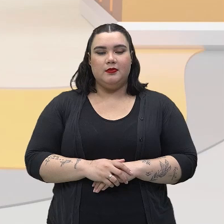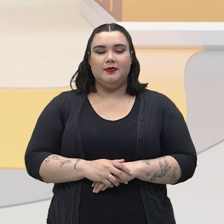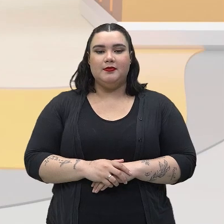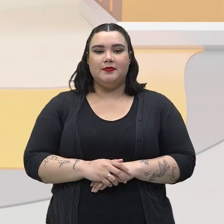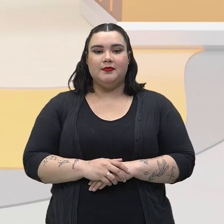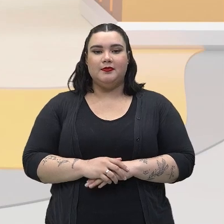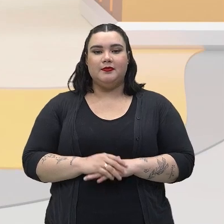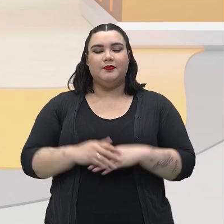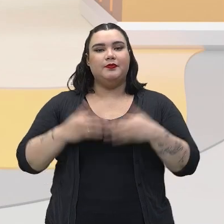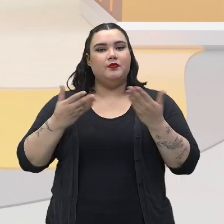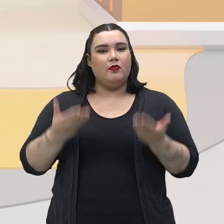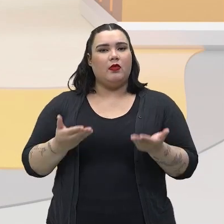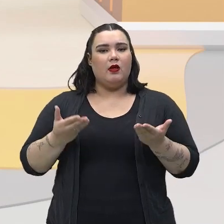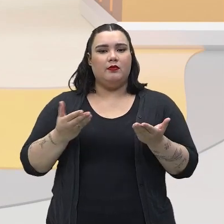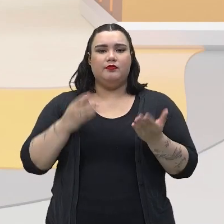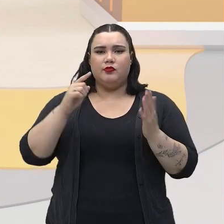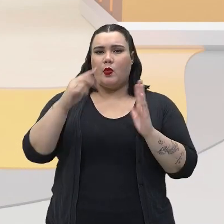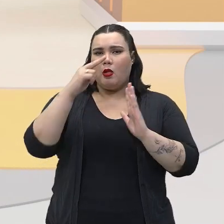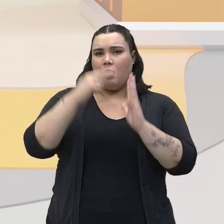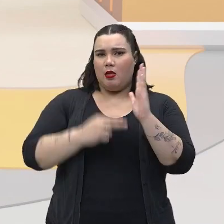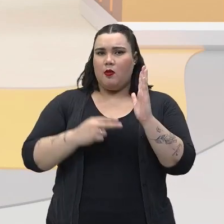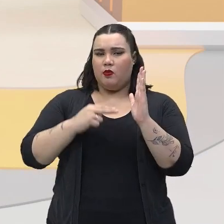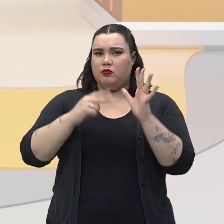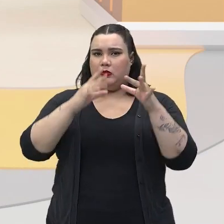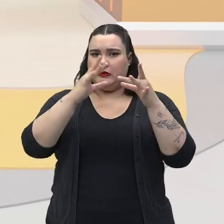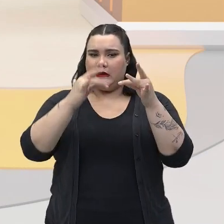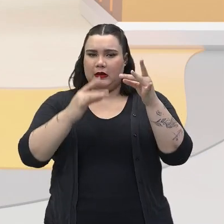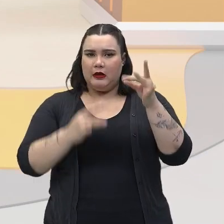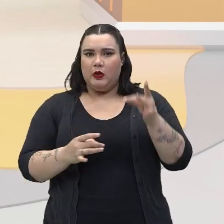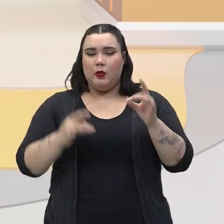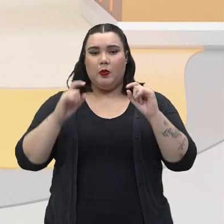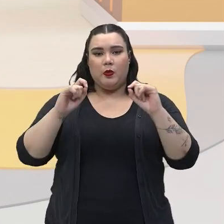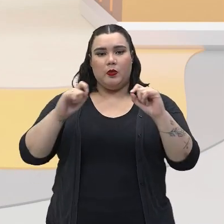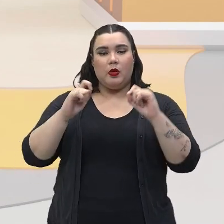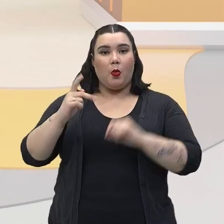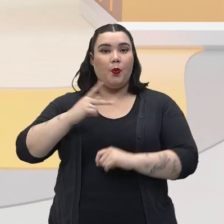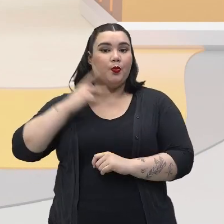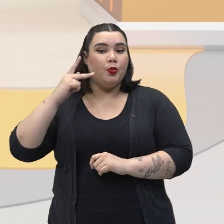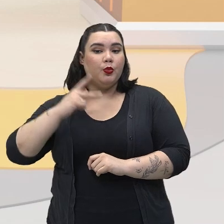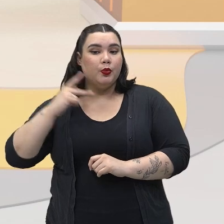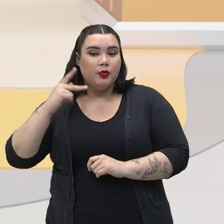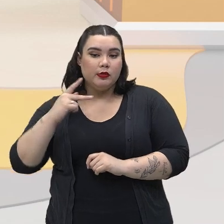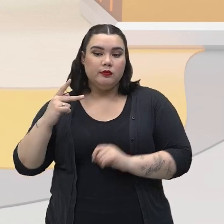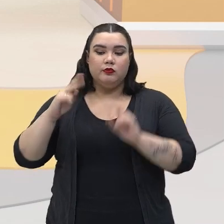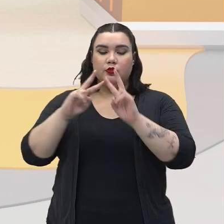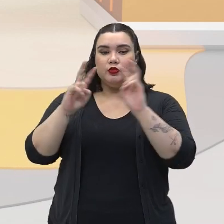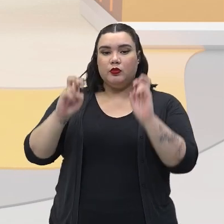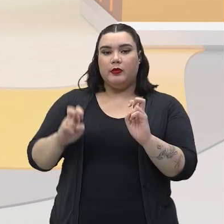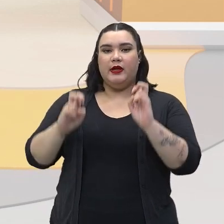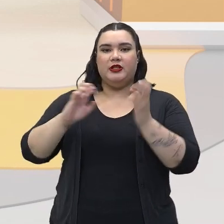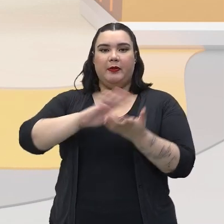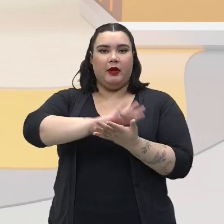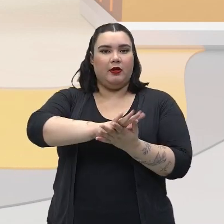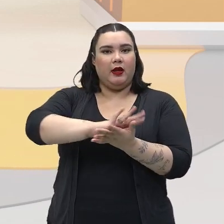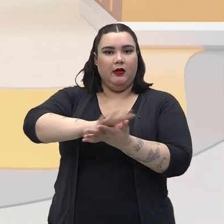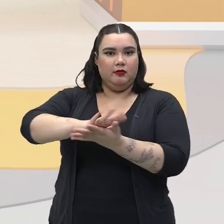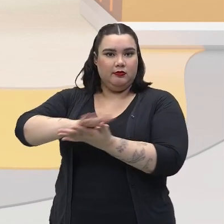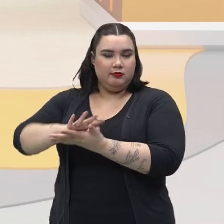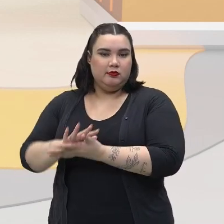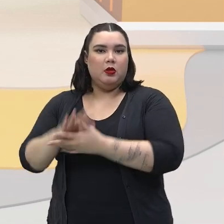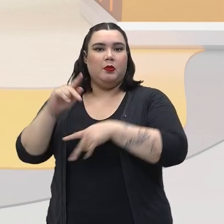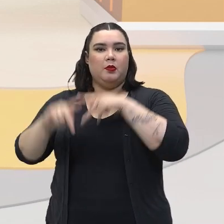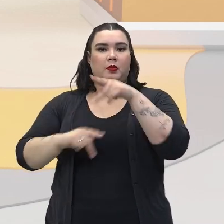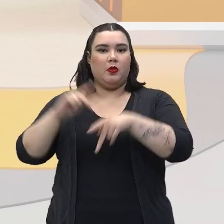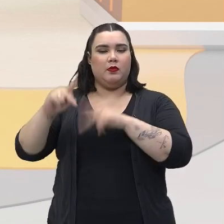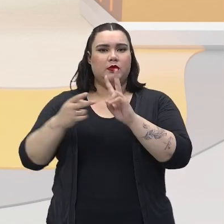Você observou ali no nosso detalhamento que vamos falar um pouco sobre a questão das políticas de extermínio dos indígenas, né?